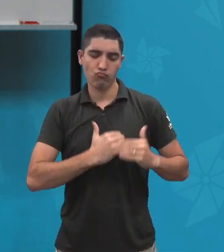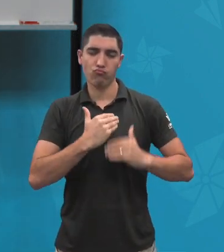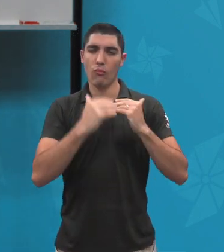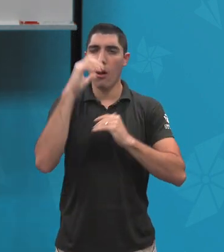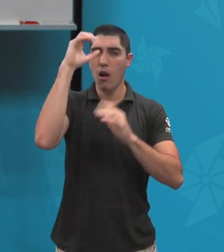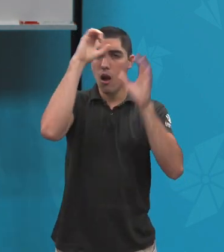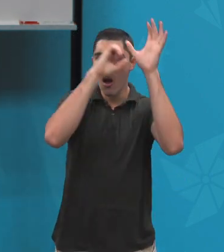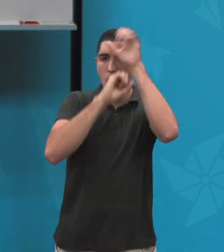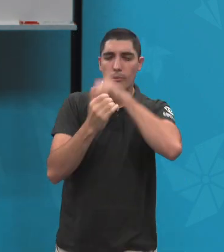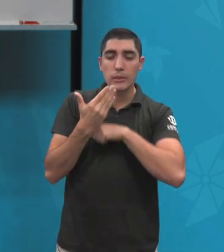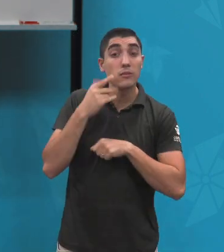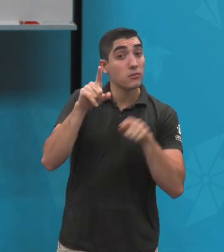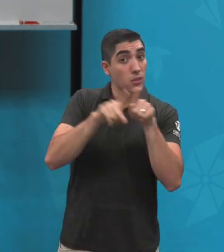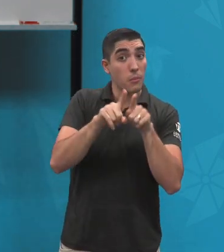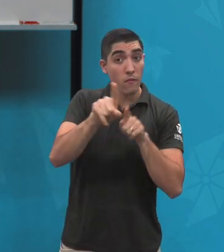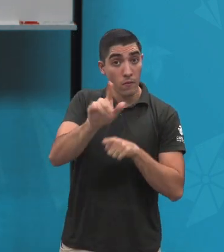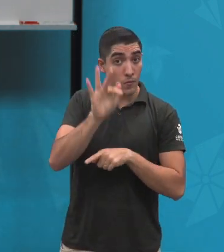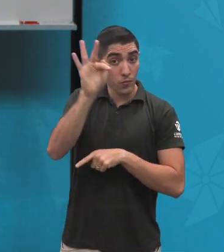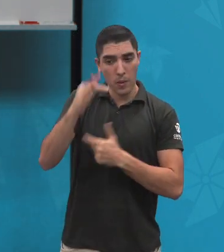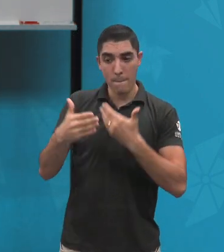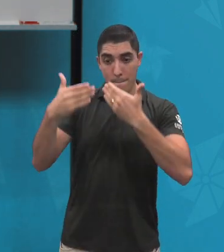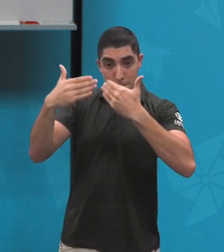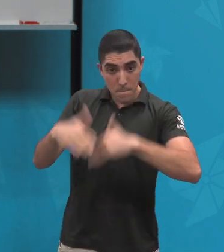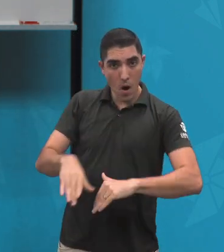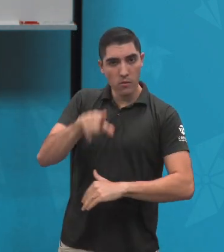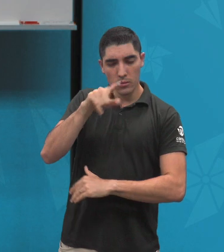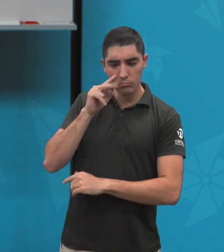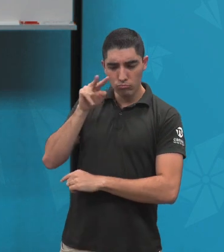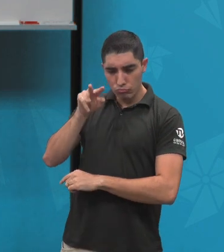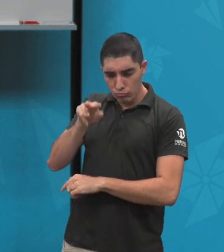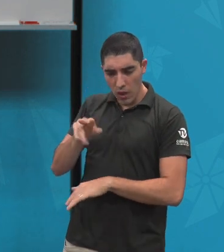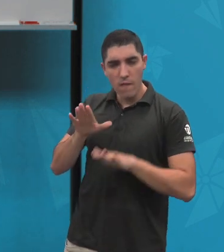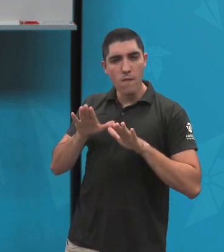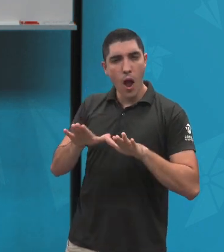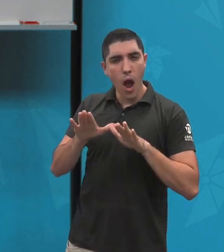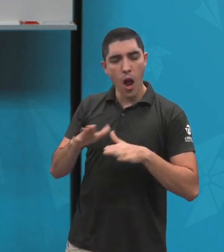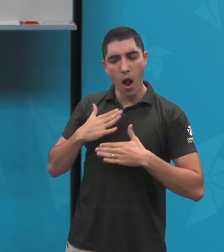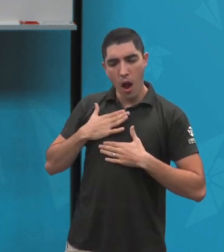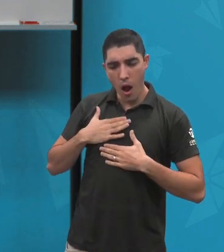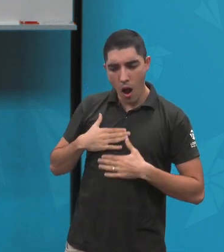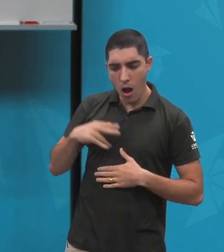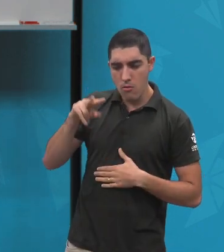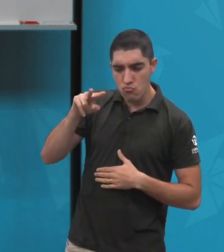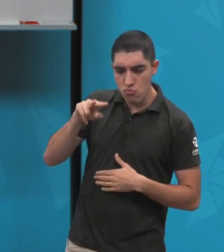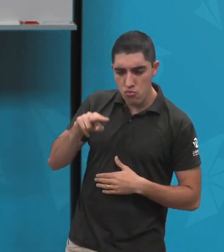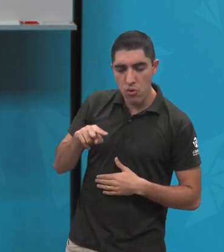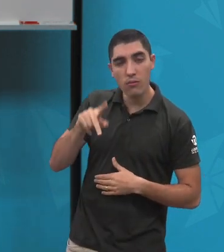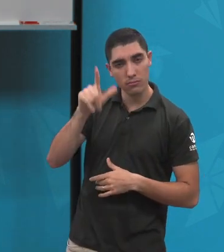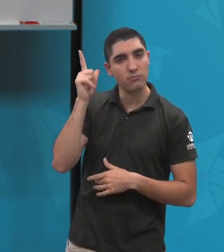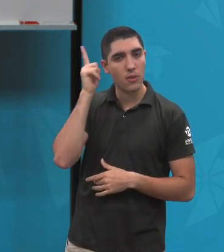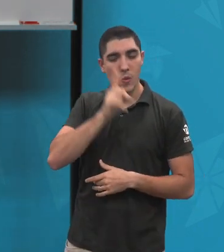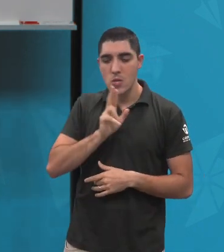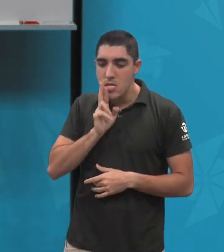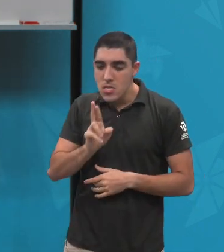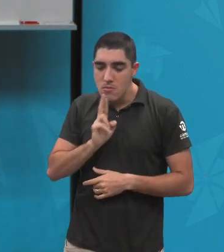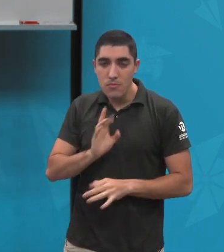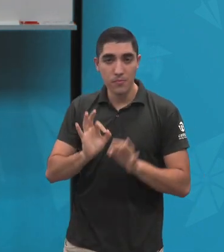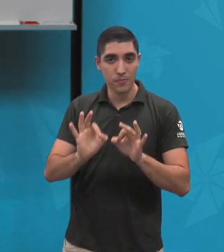mesmo tempo para as provas que vocês vão enfrentar no decorrer de todo esse ano.